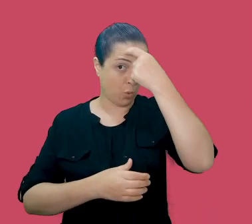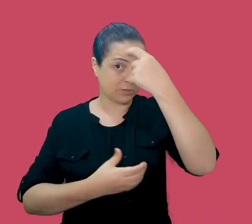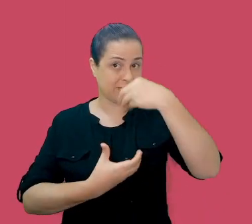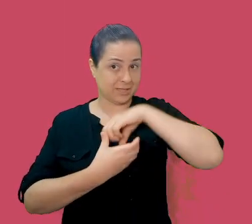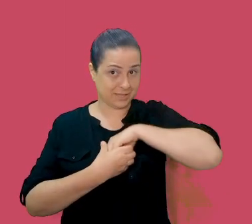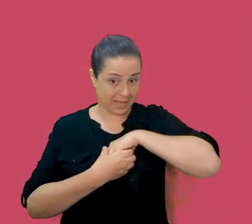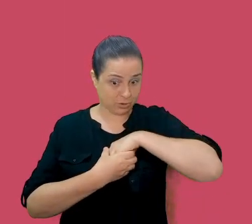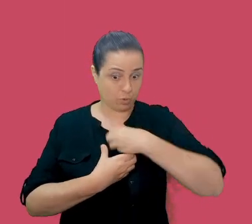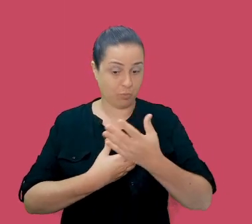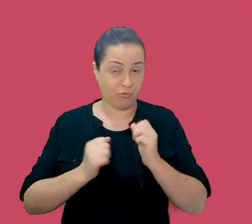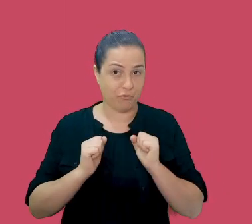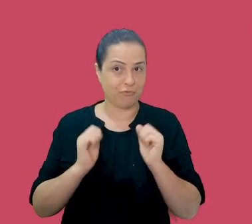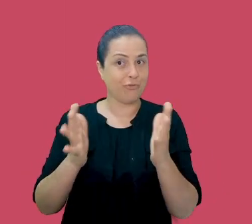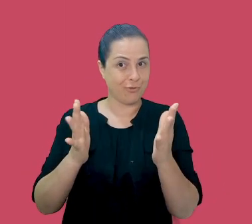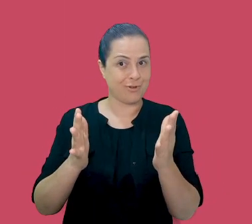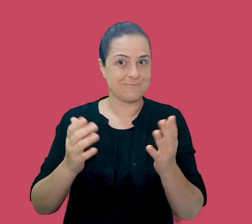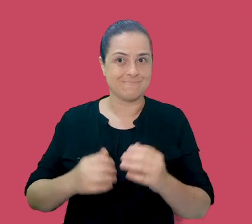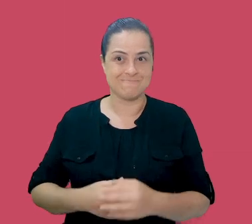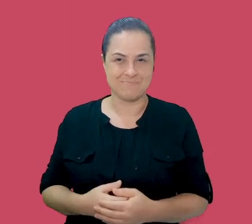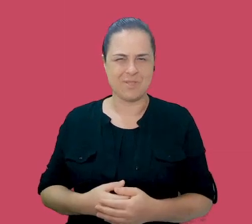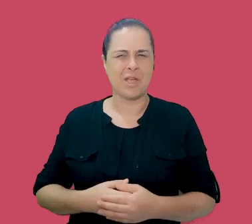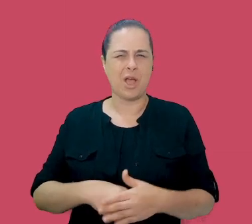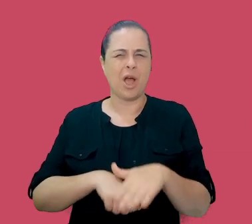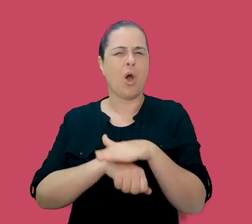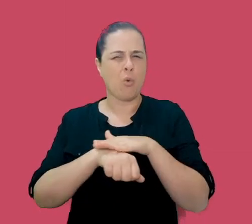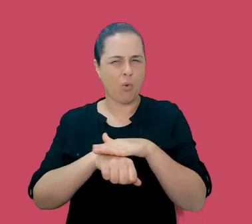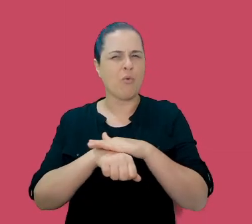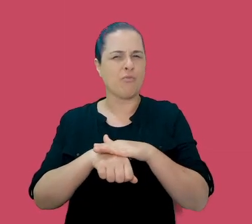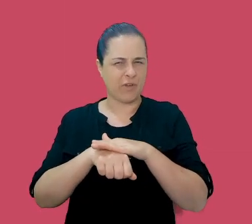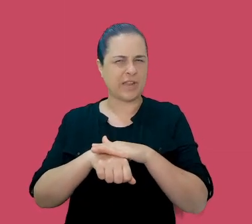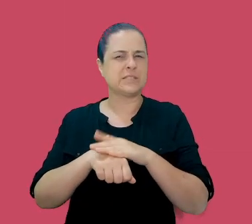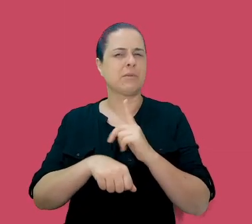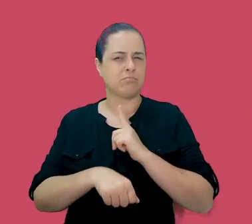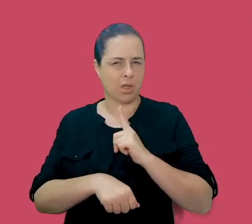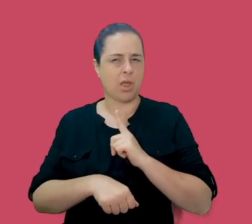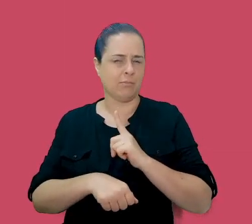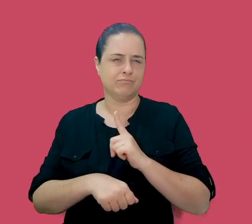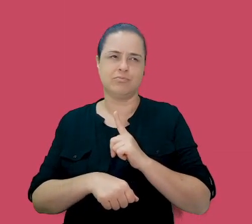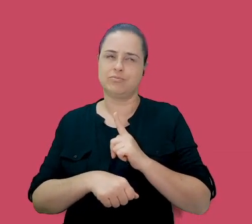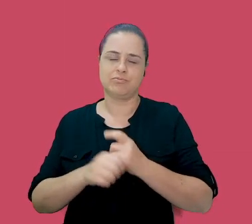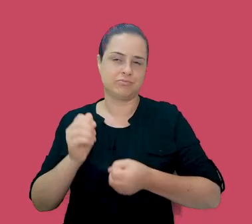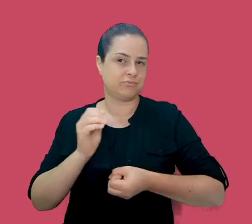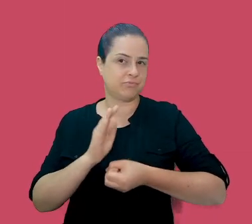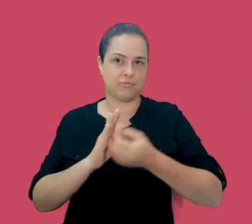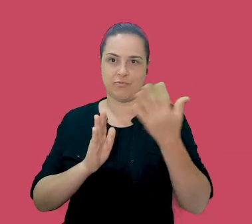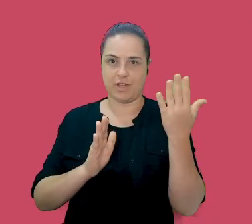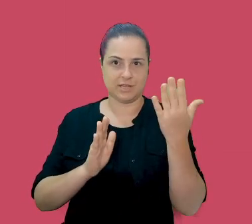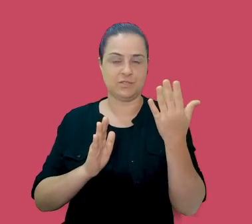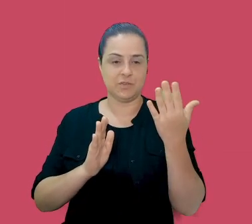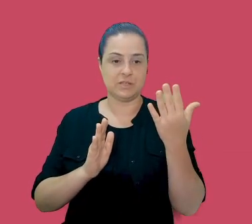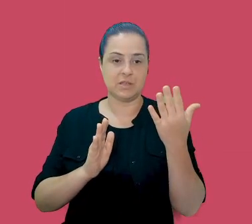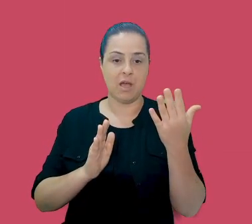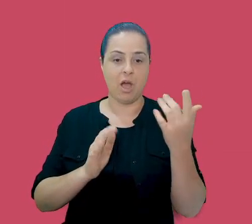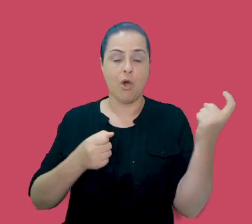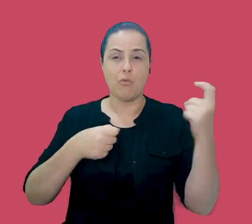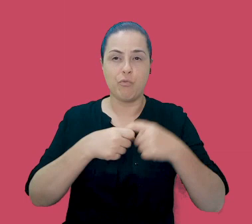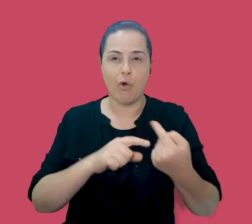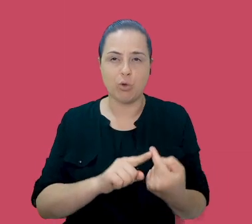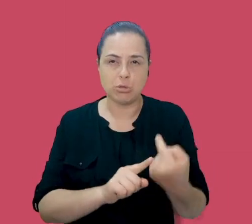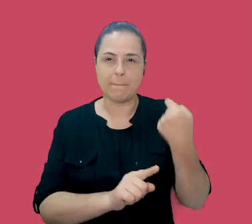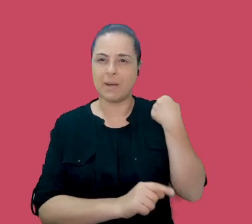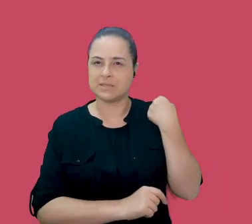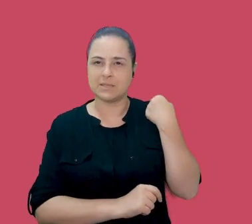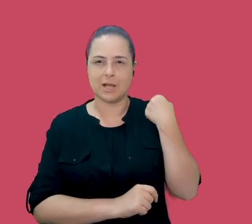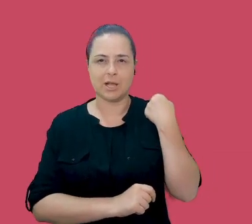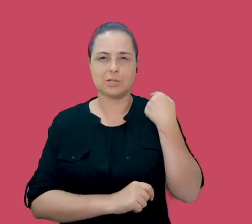A gente tem várias conversas a respeito disso, né? Porque é algo que está posto, como você falou, não tem volta, não adianta falar, não